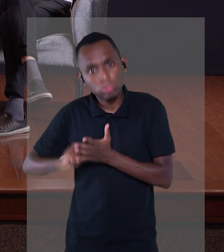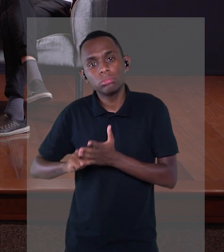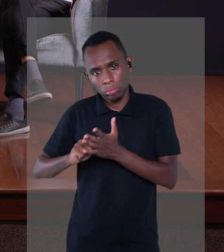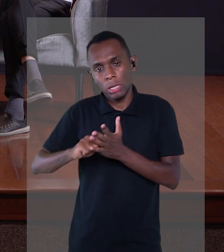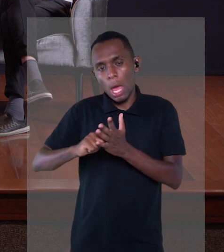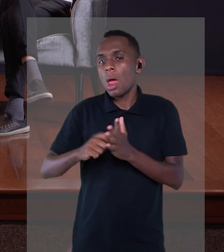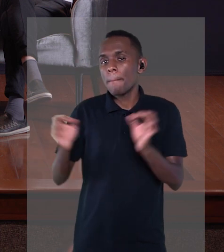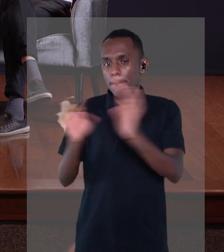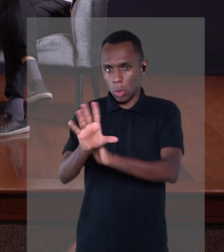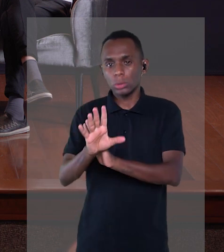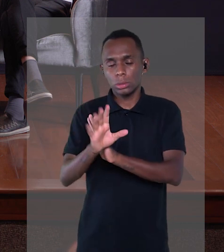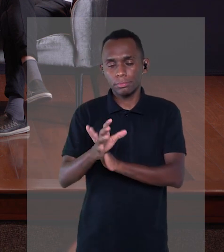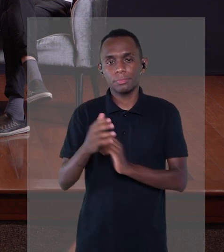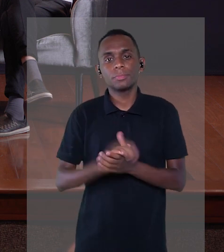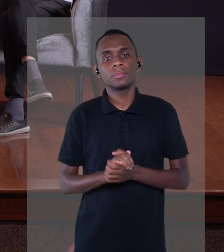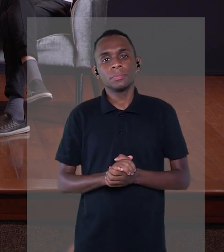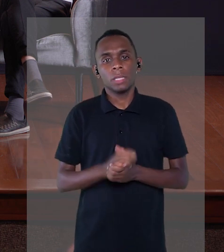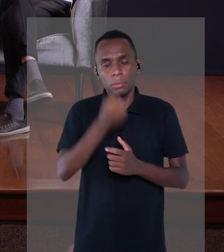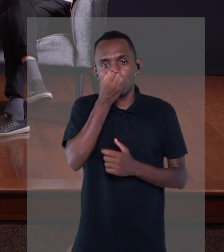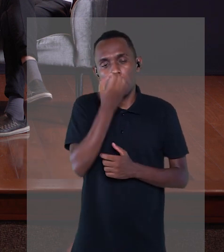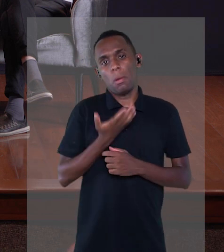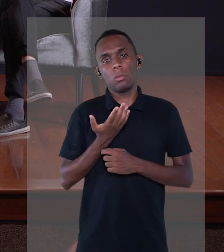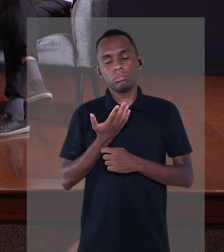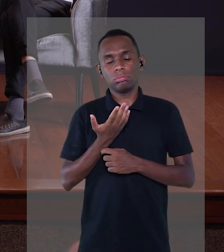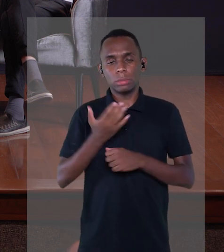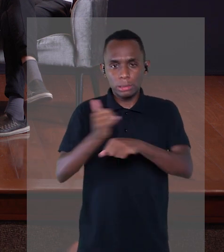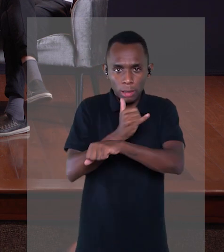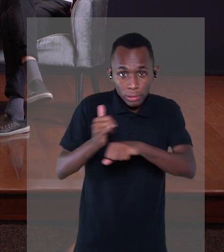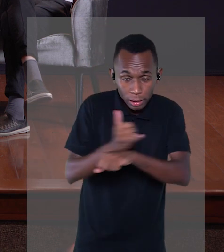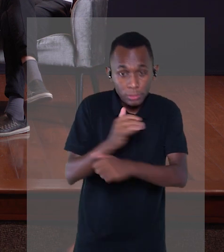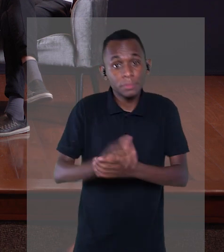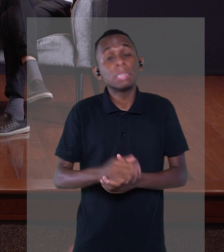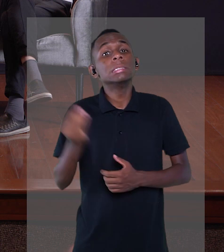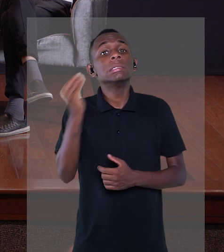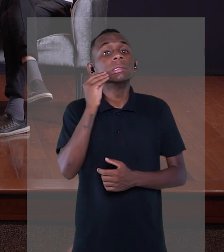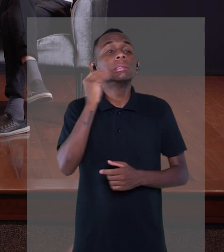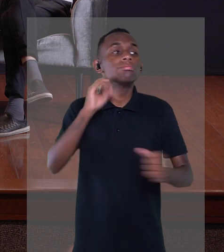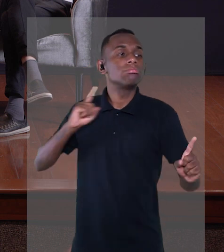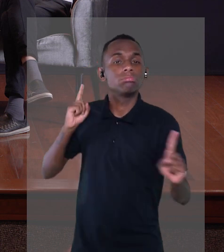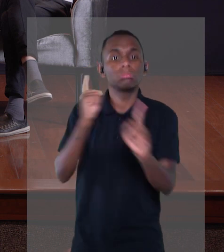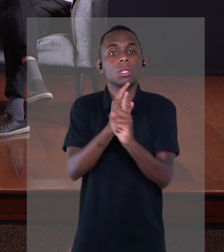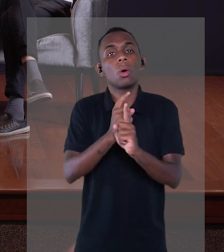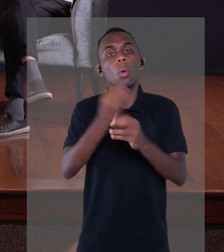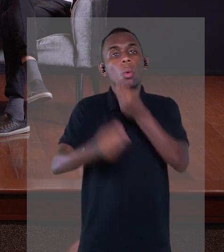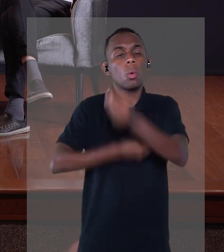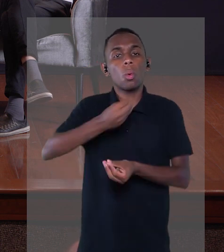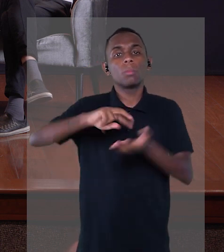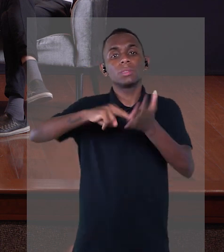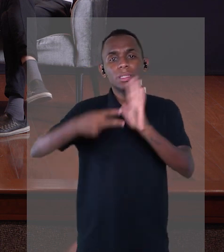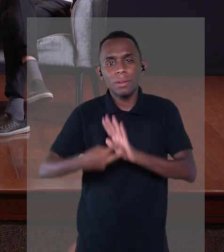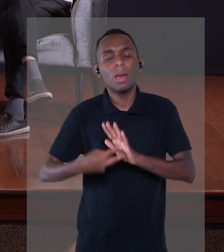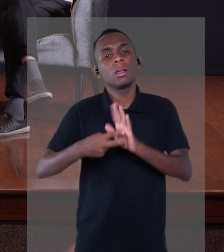métrica e de divisão silábica e tal, e tentar encontrar uma tradução